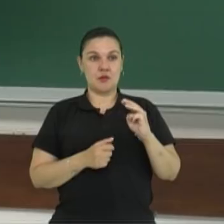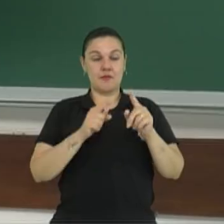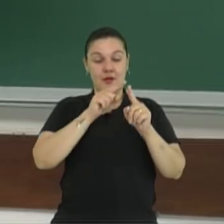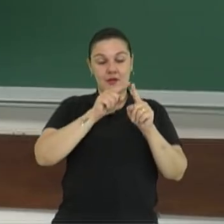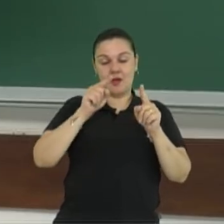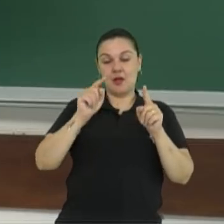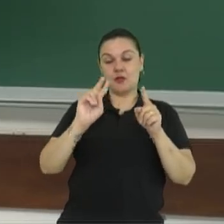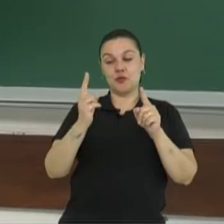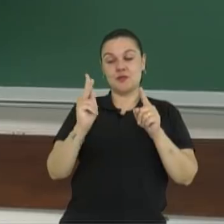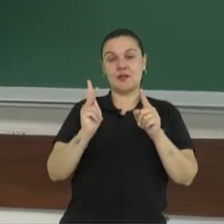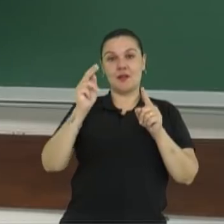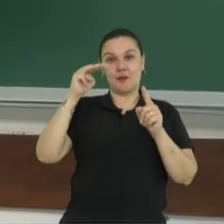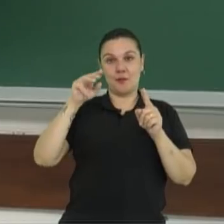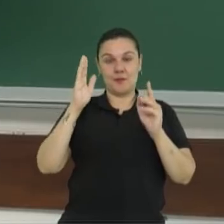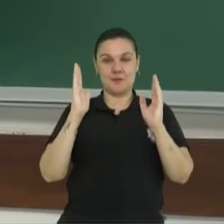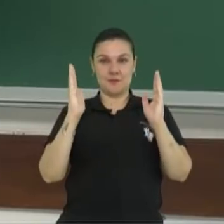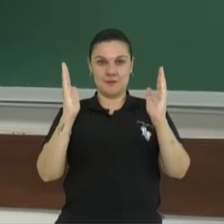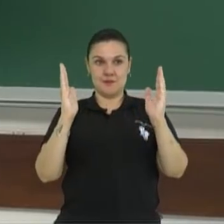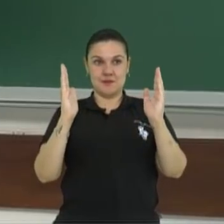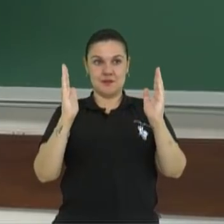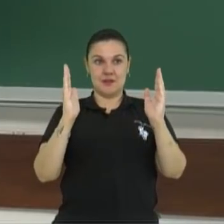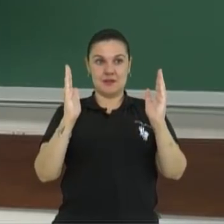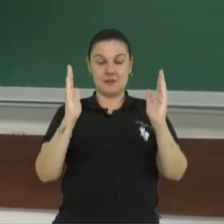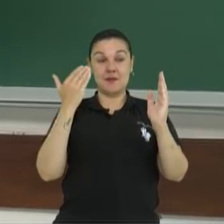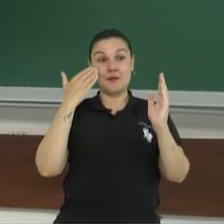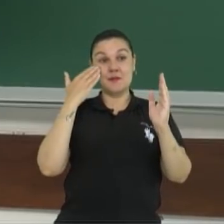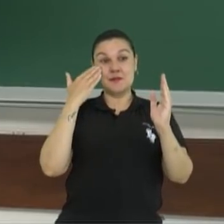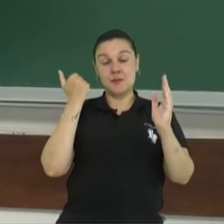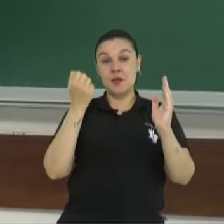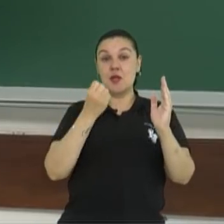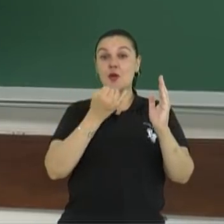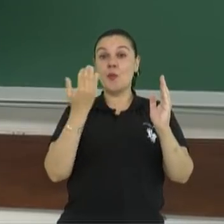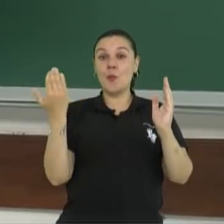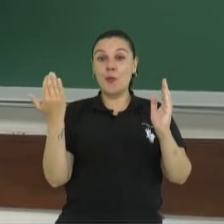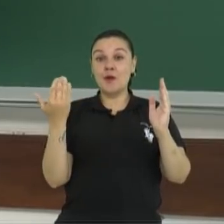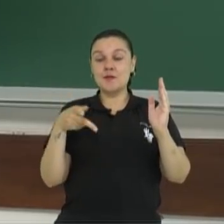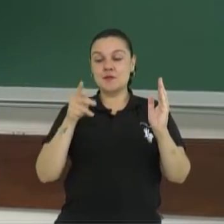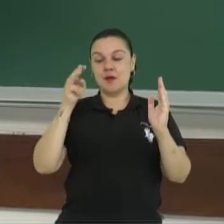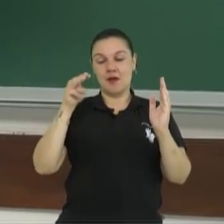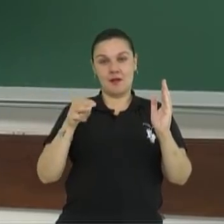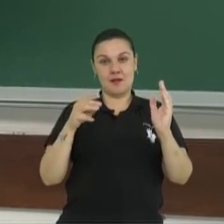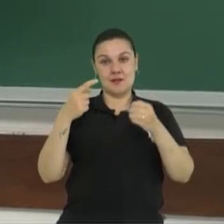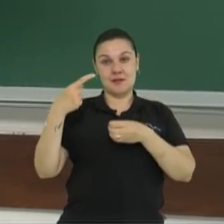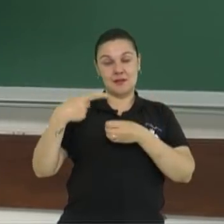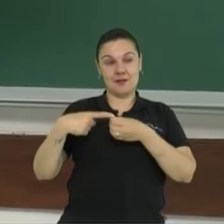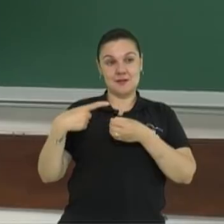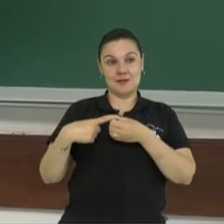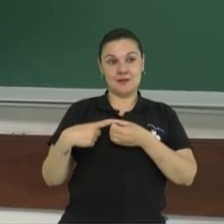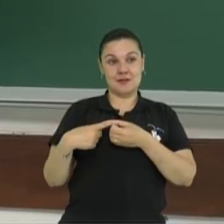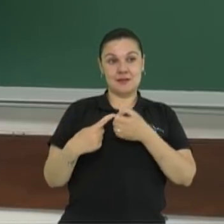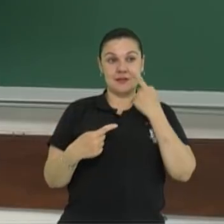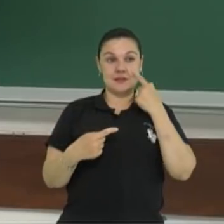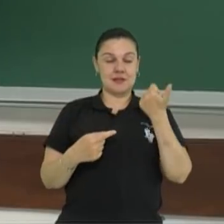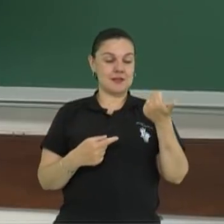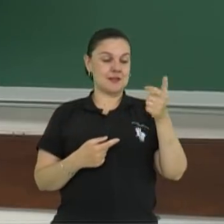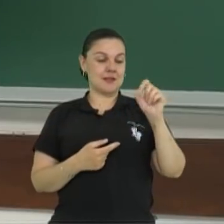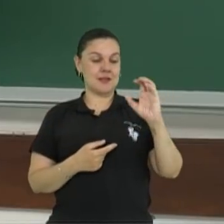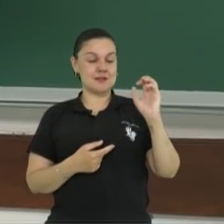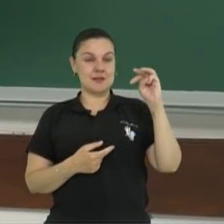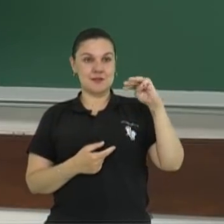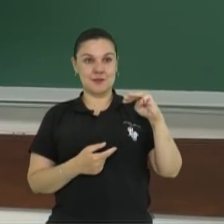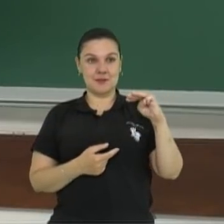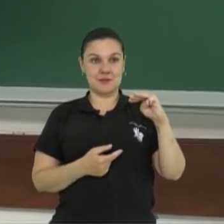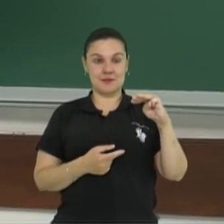mapa, equivale a 2 quilômetros. E eu quero saber quantos quilômetros separam as cidades numa distância de